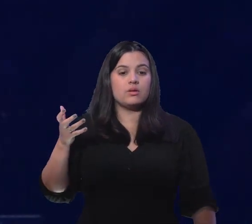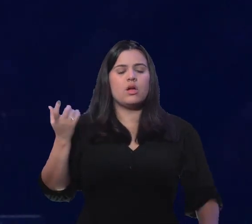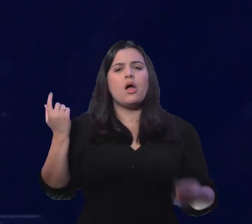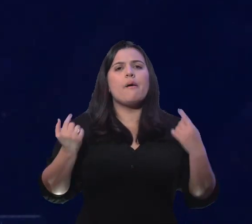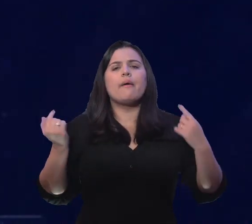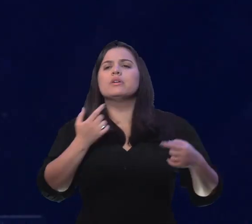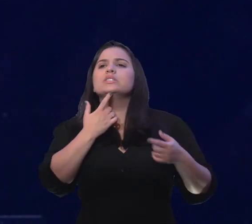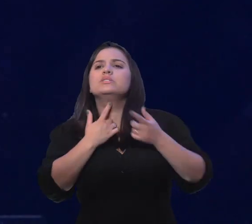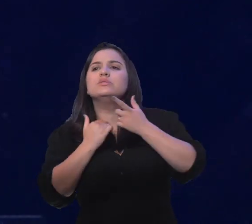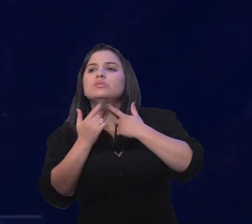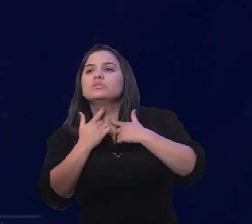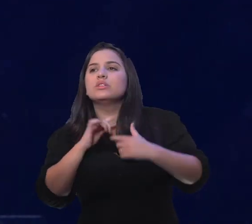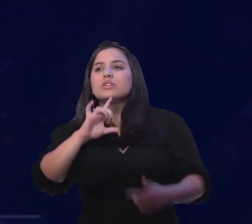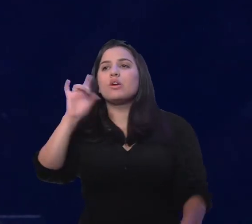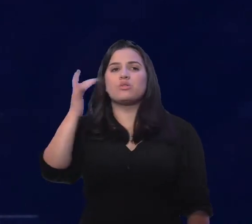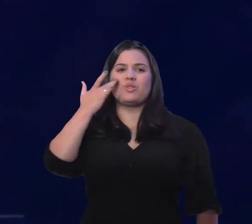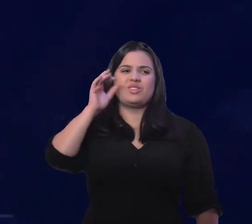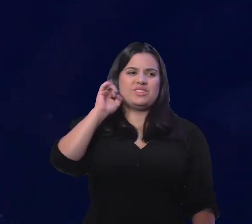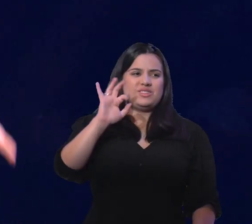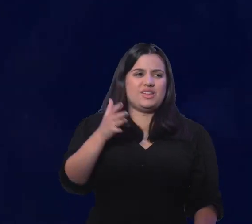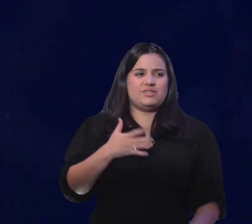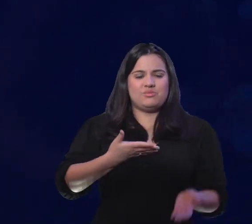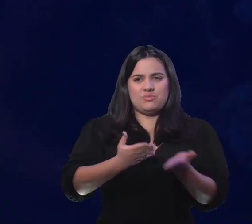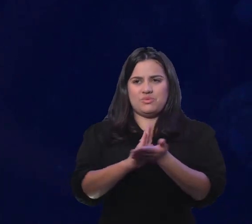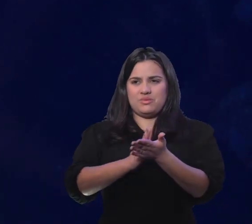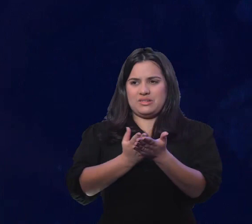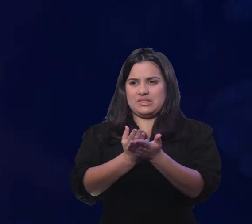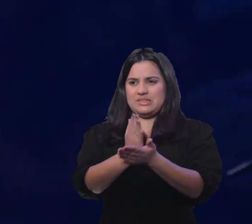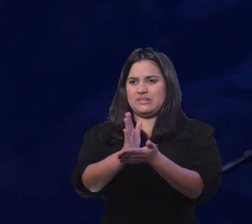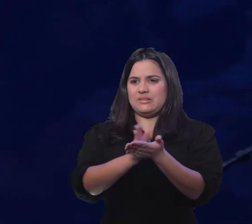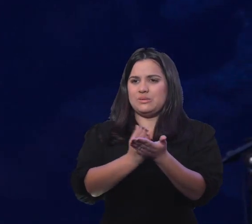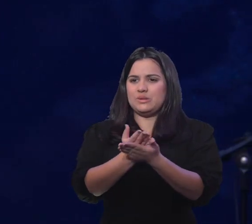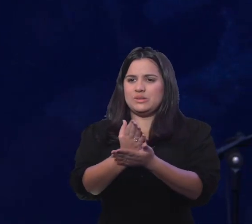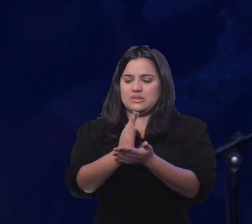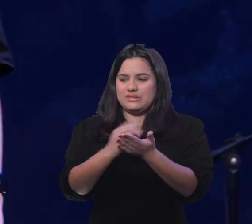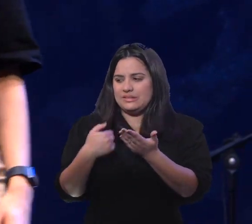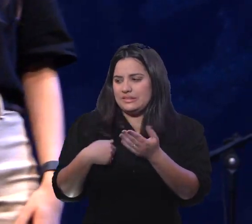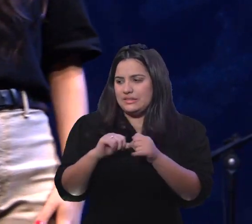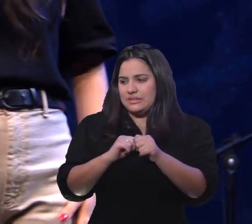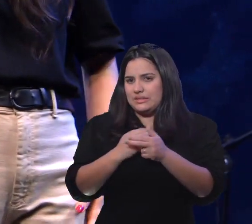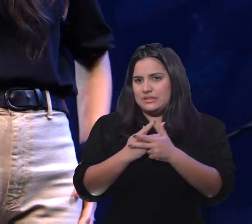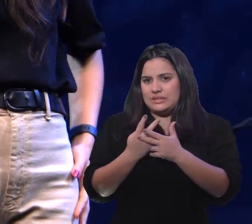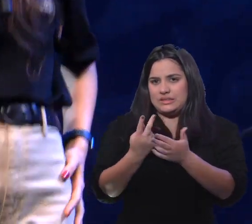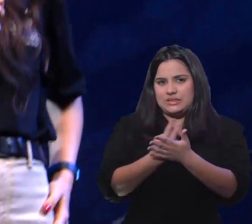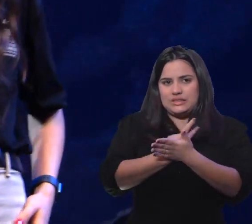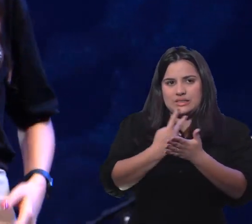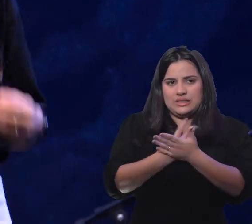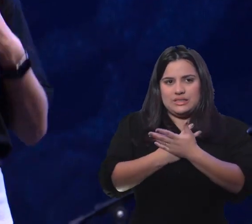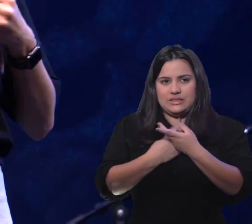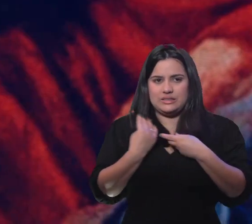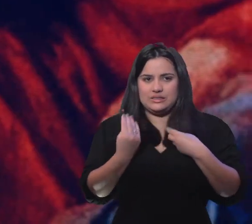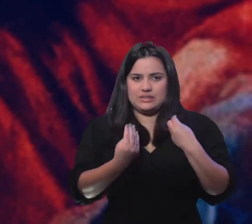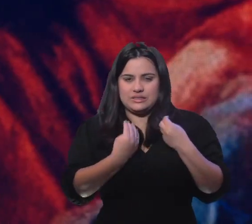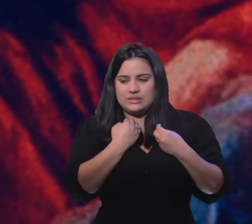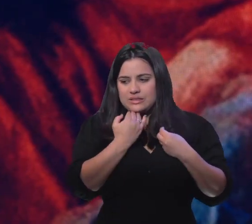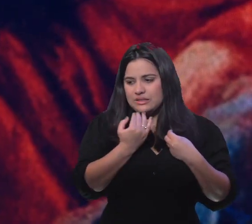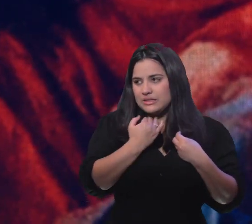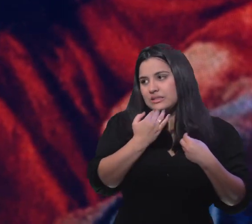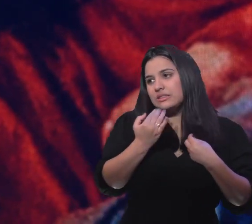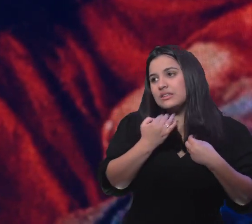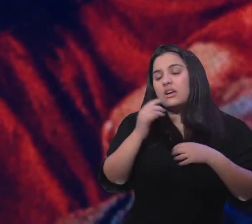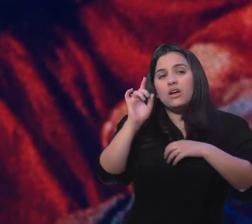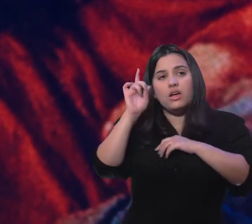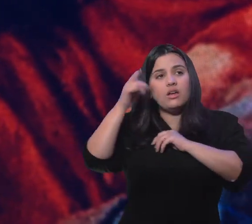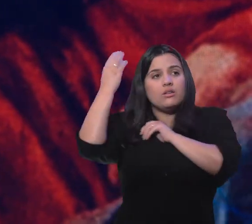vontade dele. Não sei quem já sentiu, às vezes, o incômodo de estar fazendo uma coisa errada e ficar meio tipo, putz, eu acho que eu não devia estar fazendo isso. É o Espírito Santo